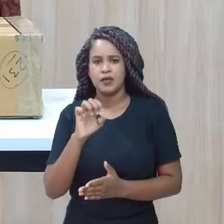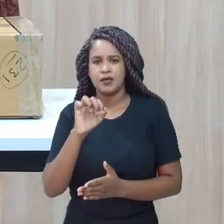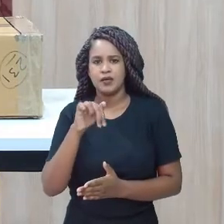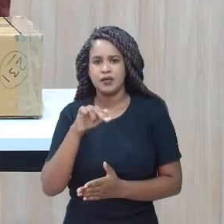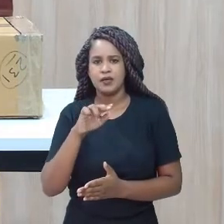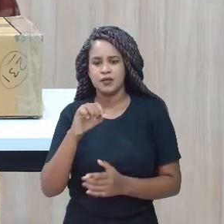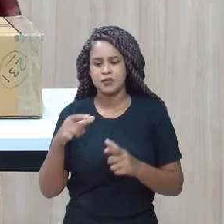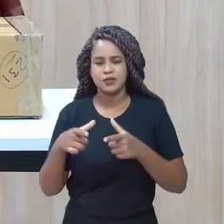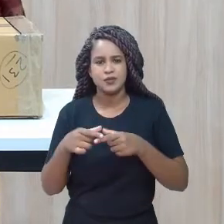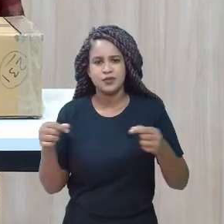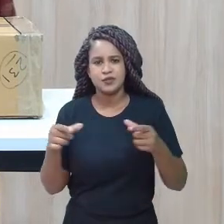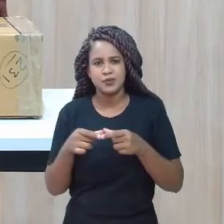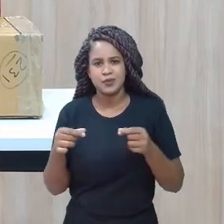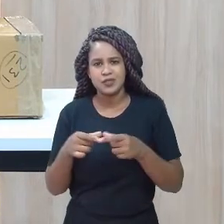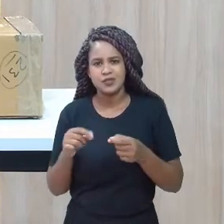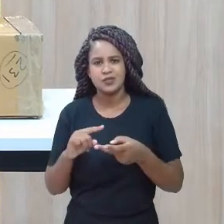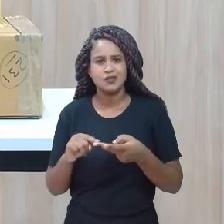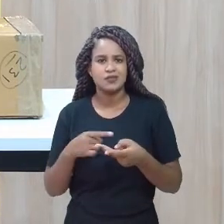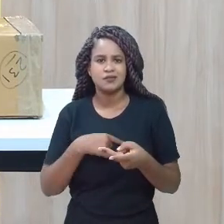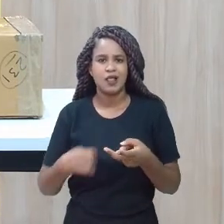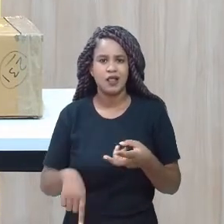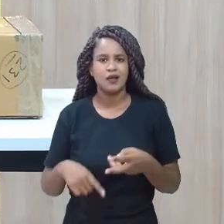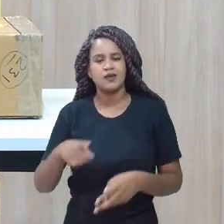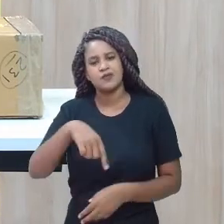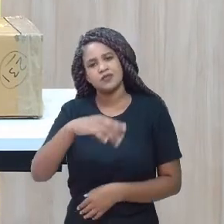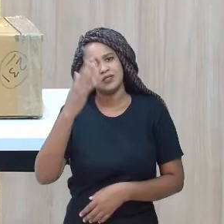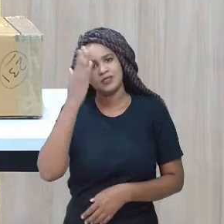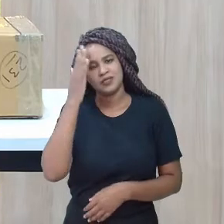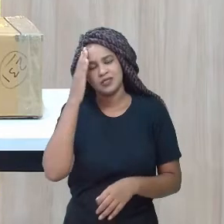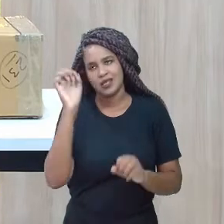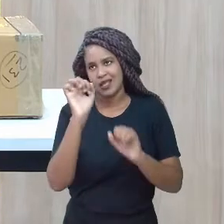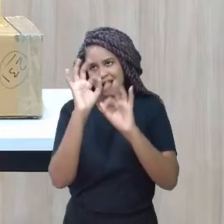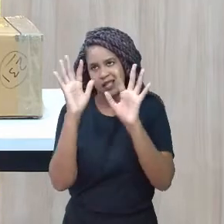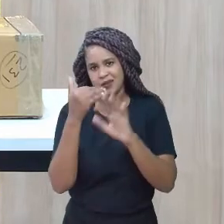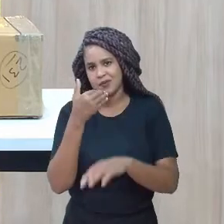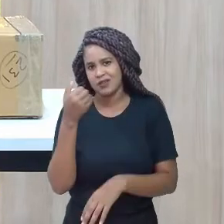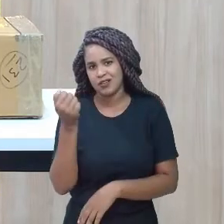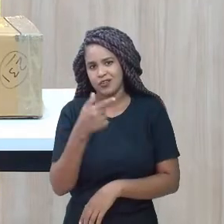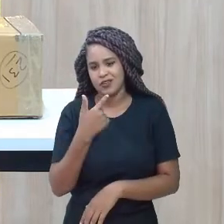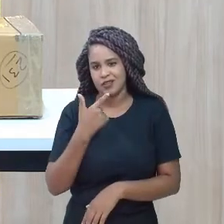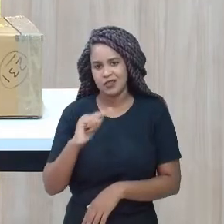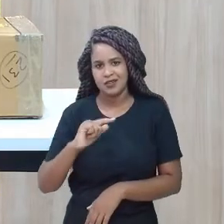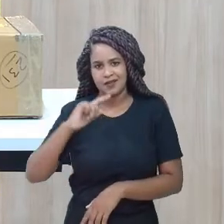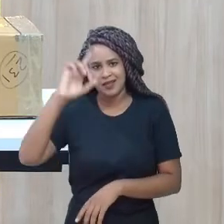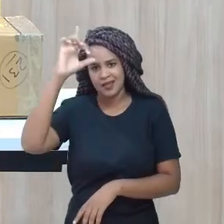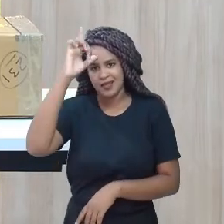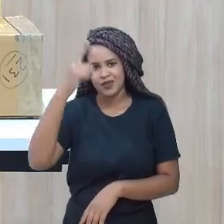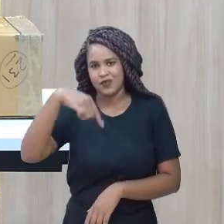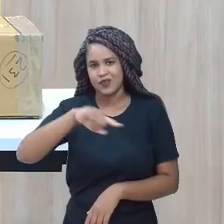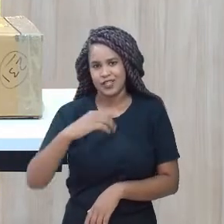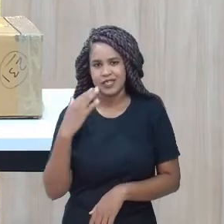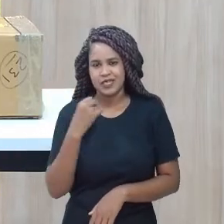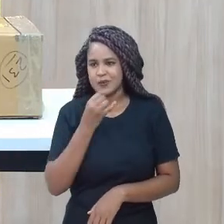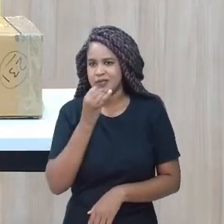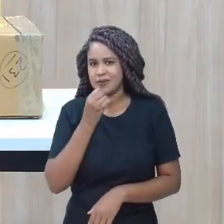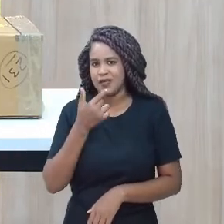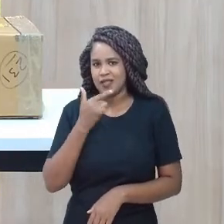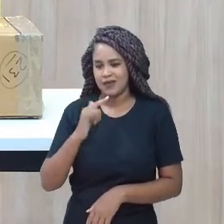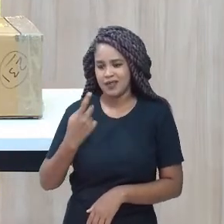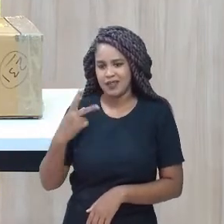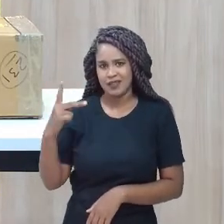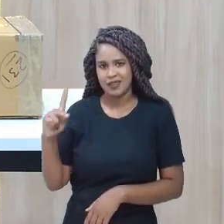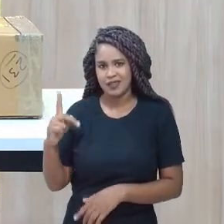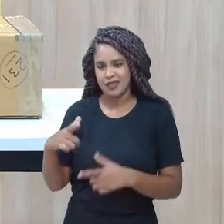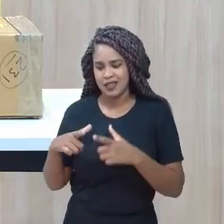japoneses, chineses. Então, vocês iam entender melhor do que o alemão, tenho certeza. Tem gente aí que já sabe falar mandarim e não